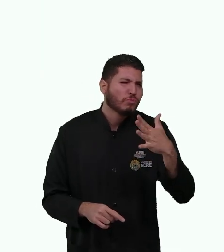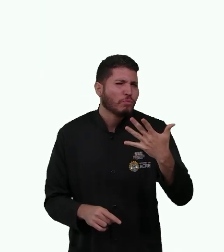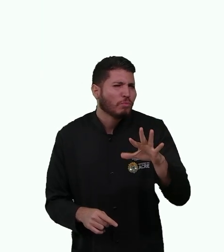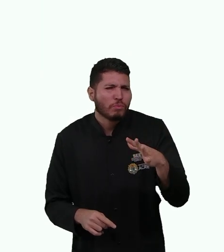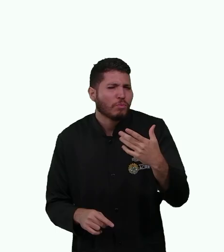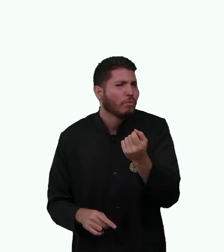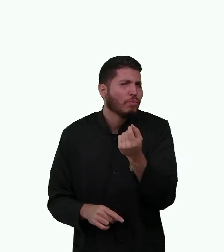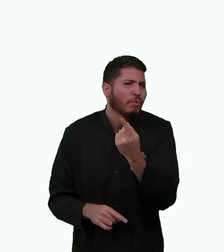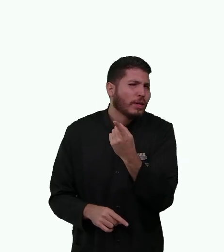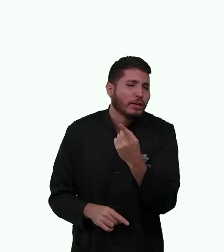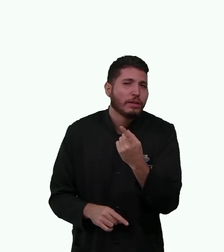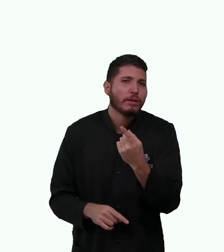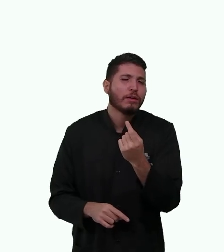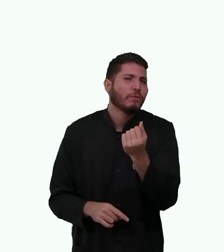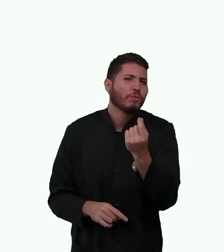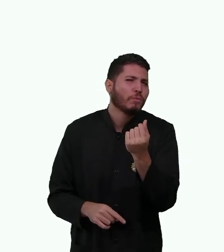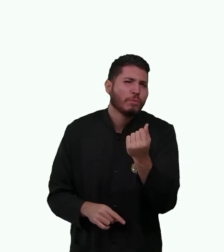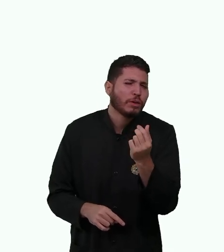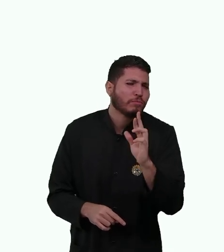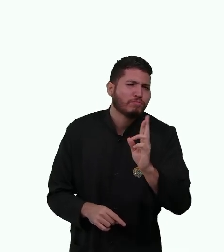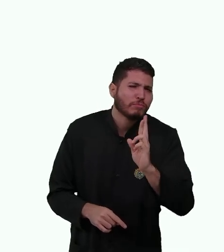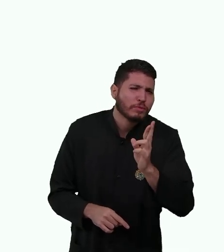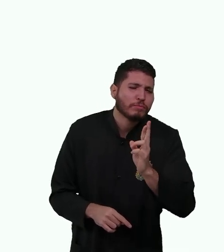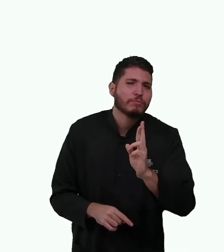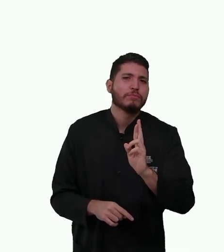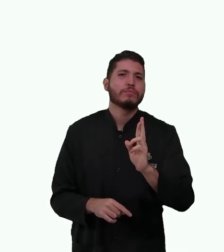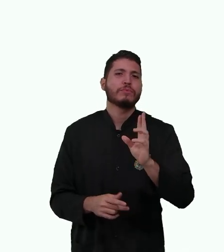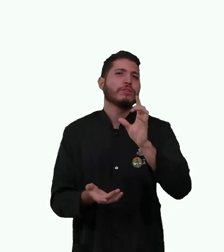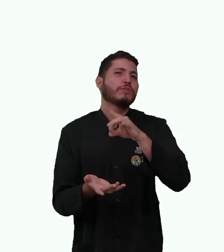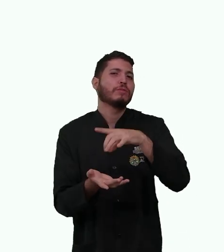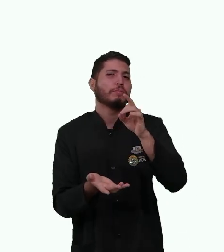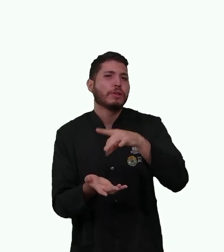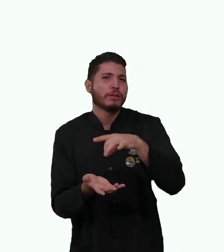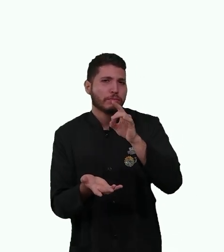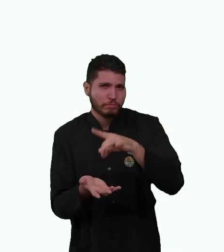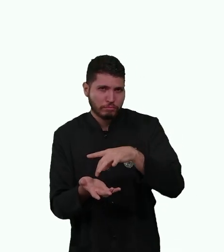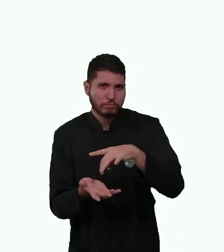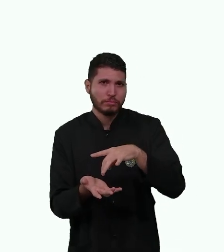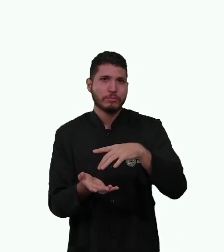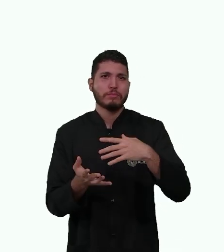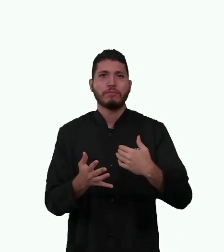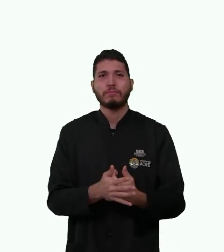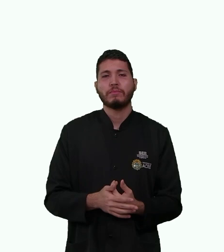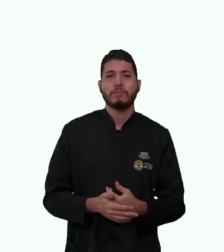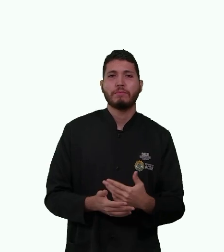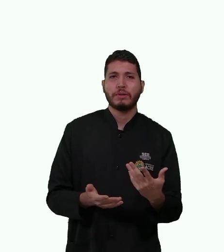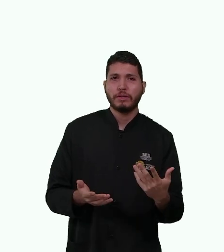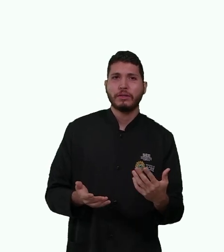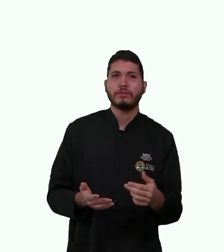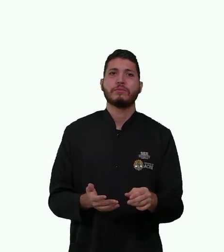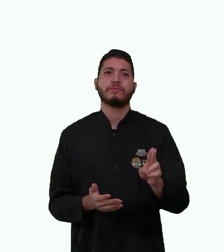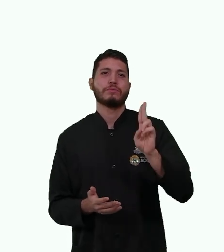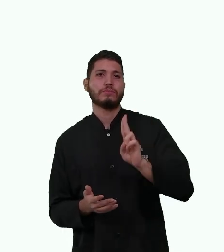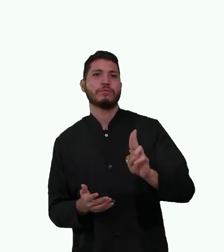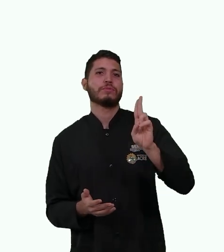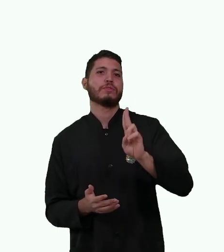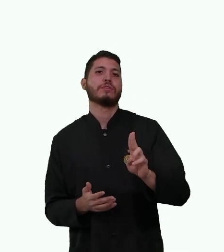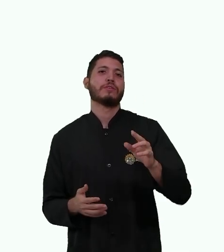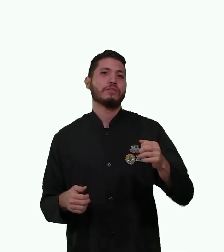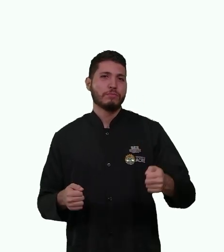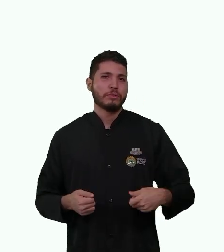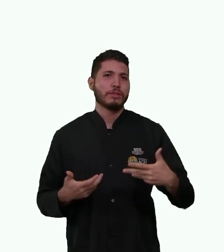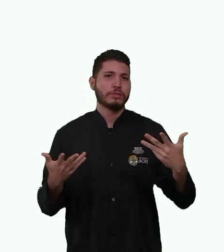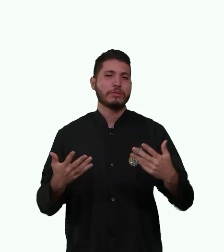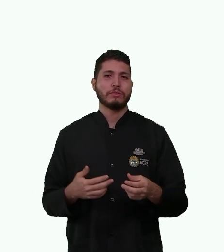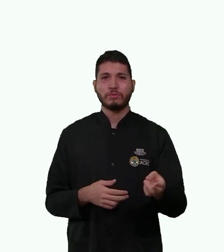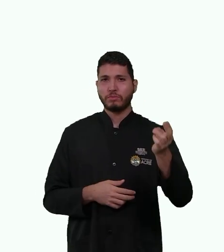e lazer? Então, eu estou dizendo aqui, estudante, que essa senhora ganha R$ 1.270, dos quais